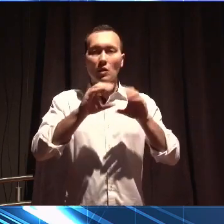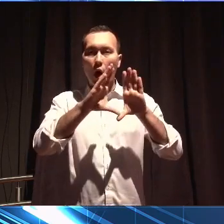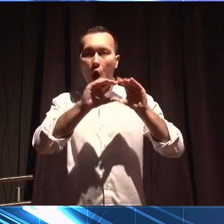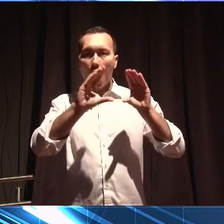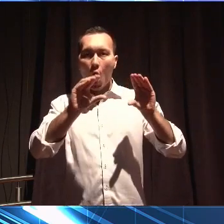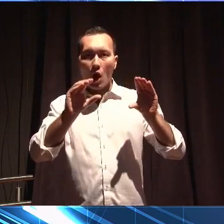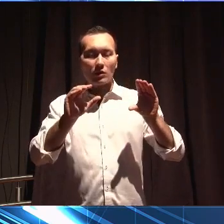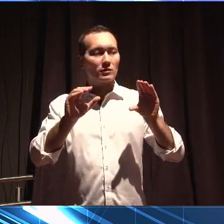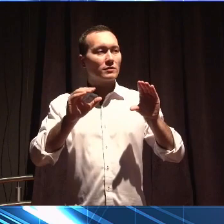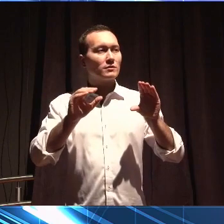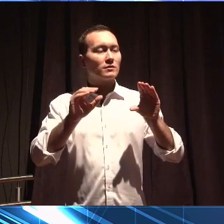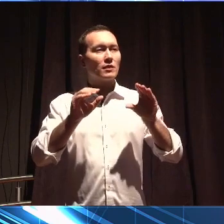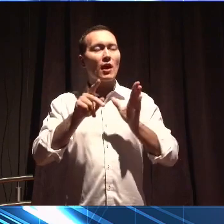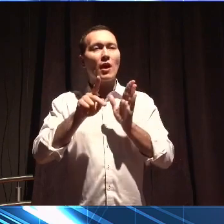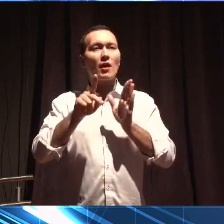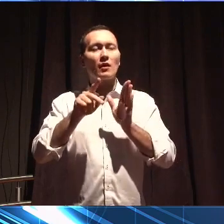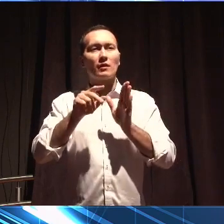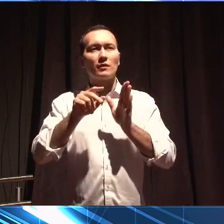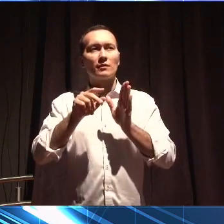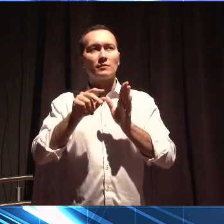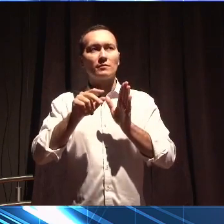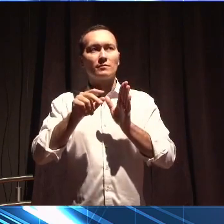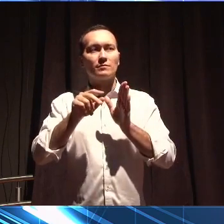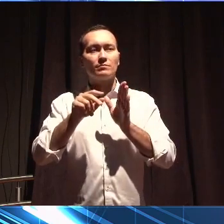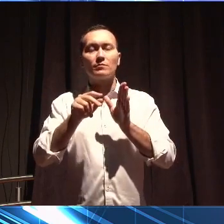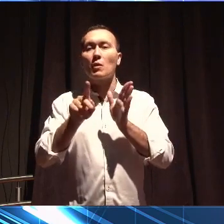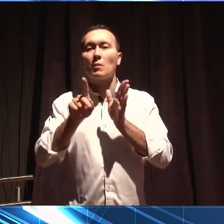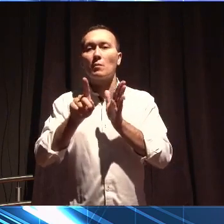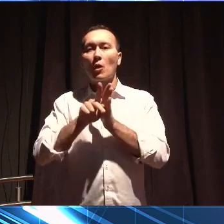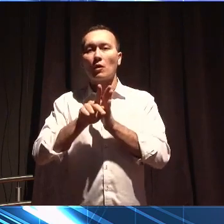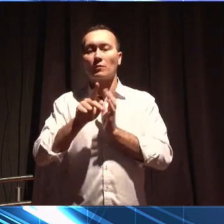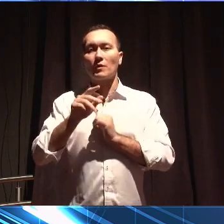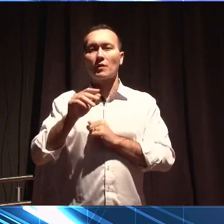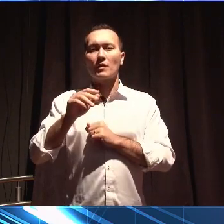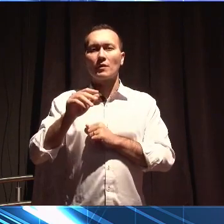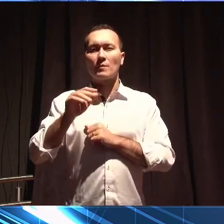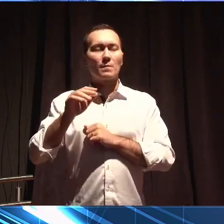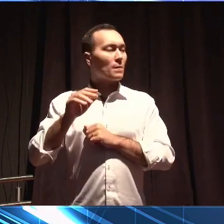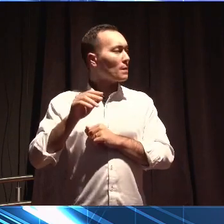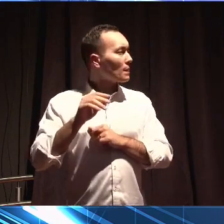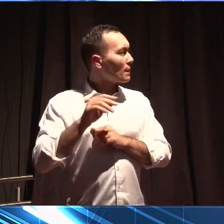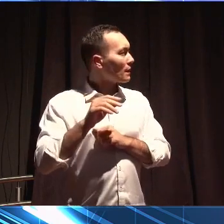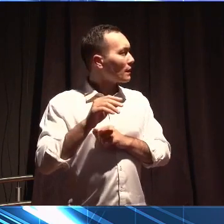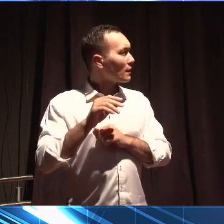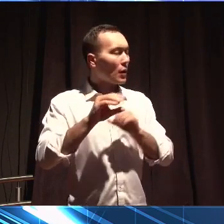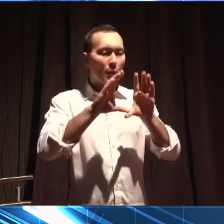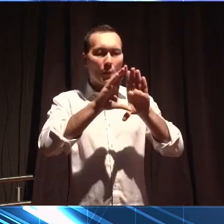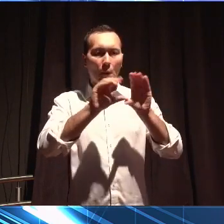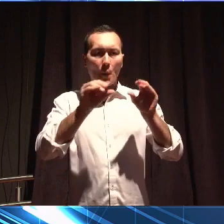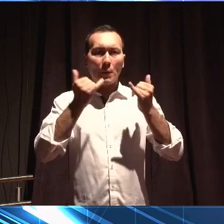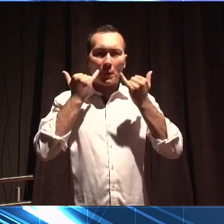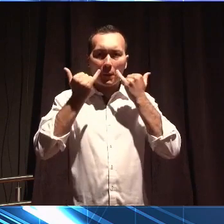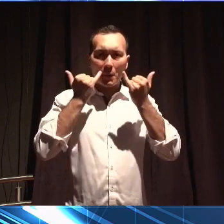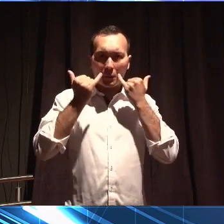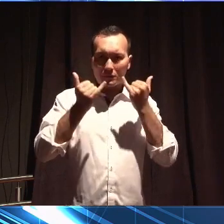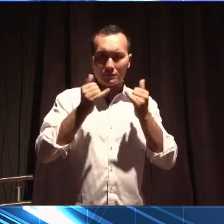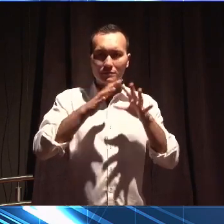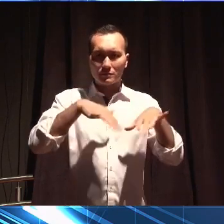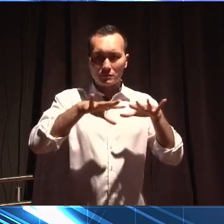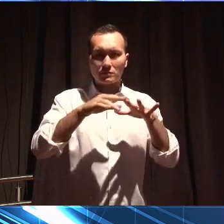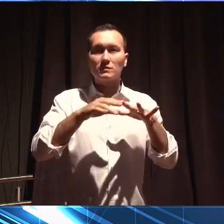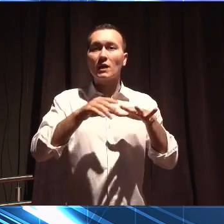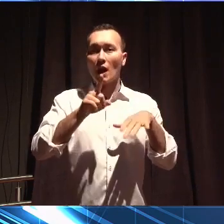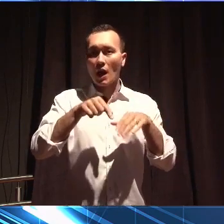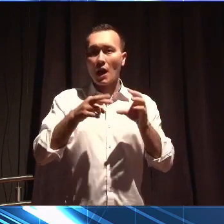Exato. O CloudFormation é um recurso da AWS, mas se você trabalhar com um recurso ali, com um modelo de cloud que